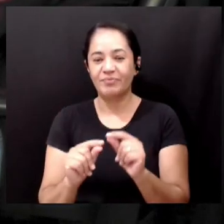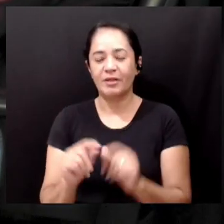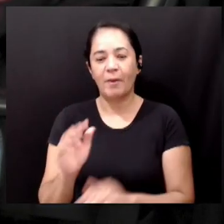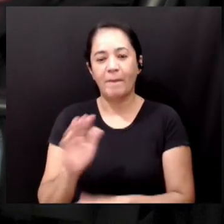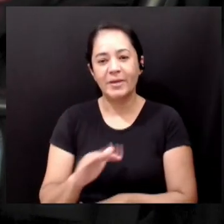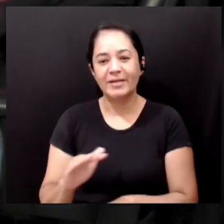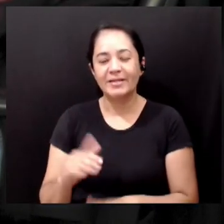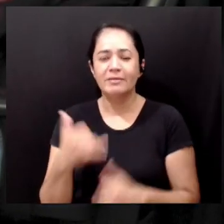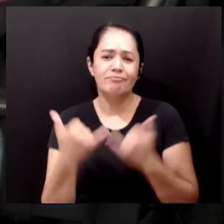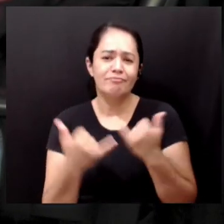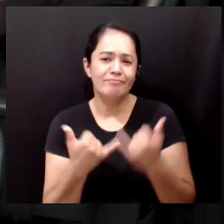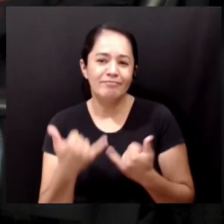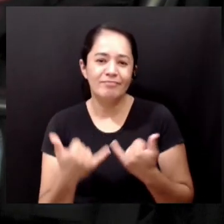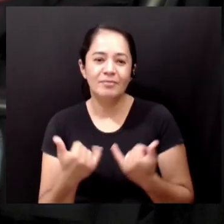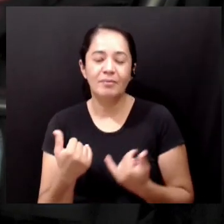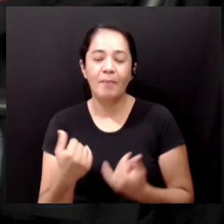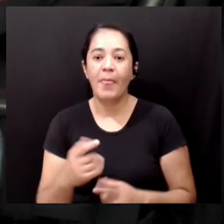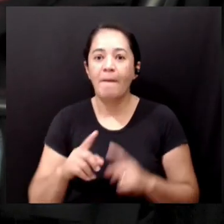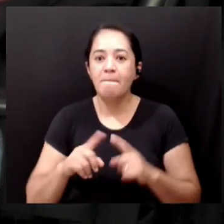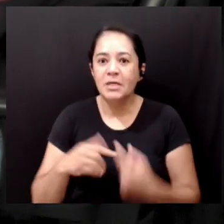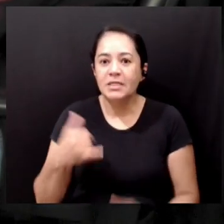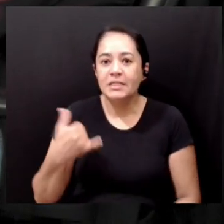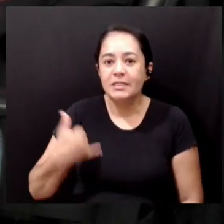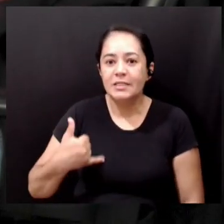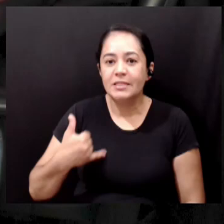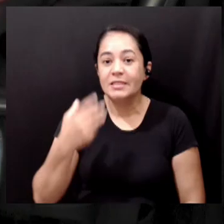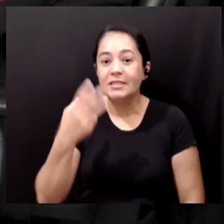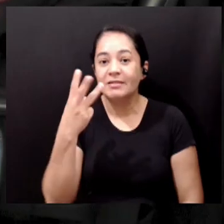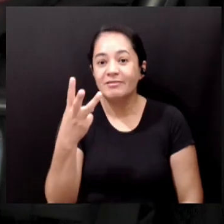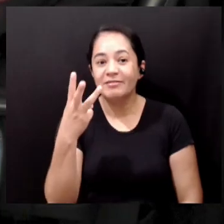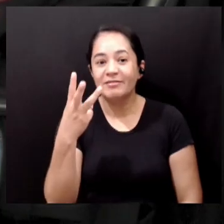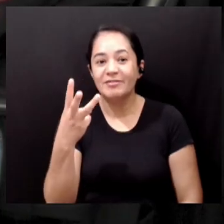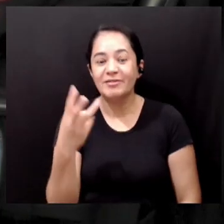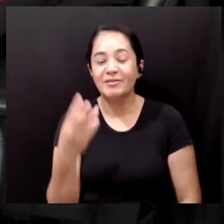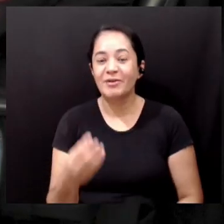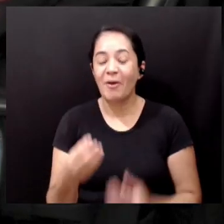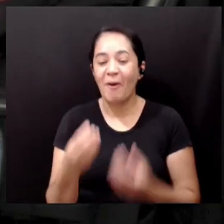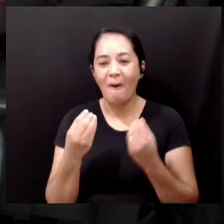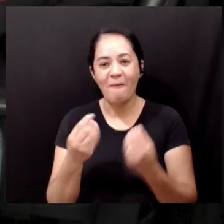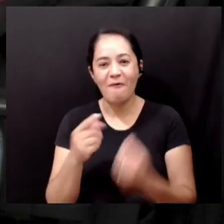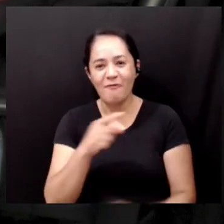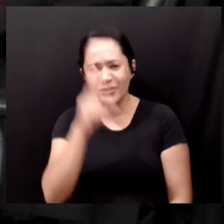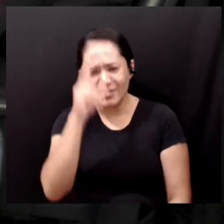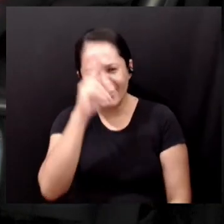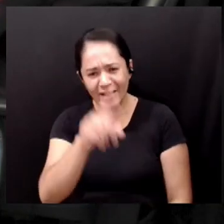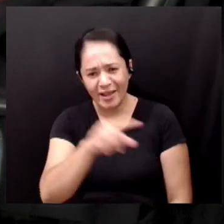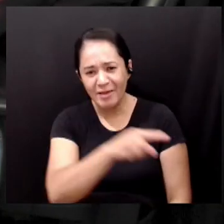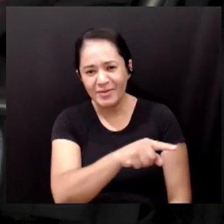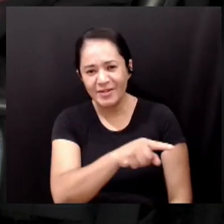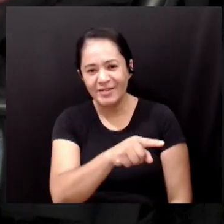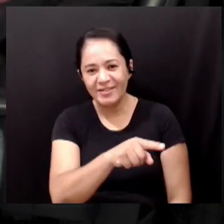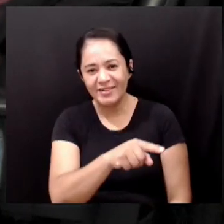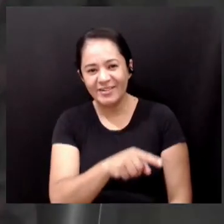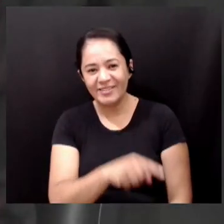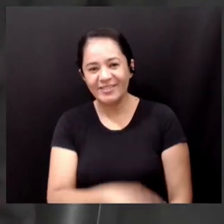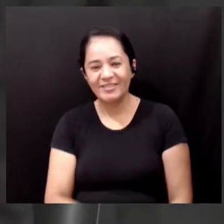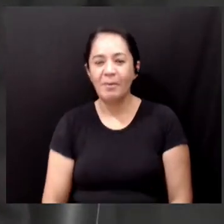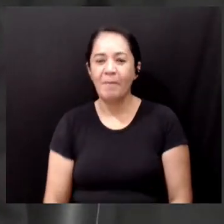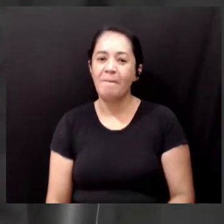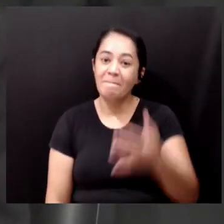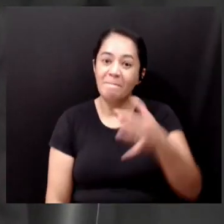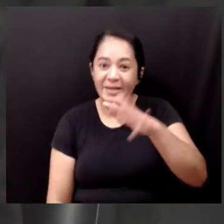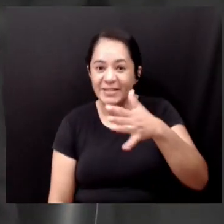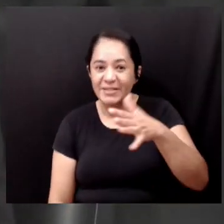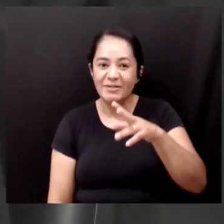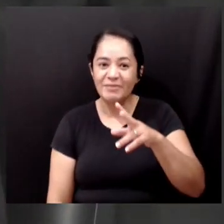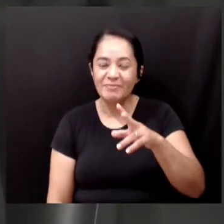com 3 anos. Você não lembra disso que eles contaram? Lembra alguma coisa? Eu lembro das histórias. Pai, mãe, te